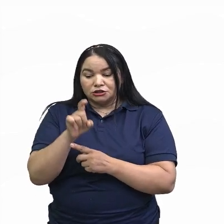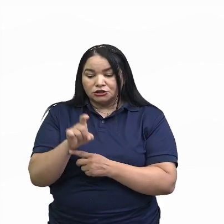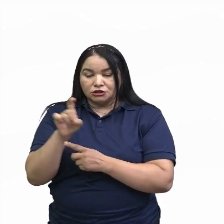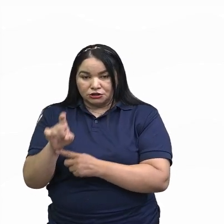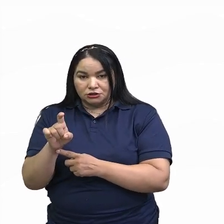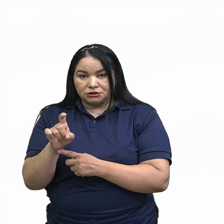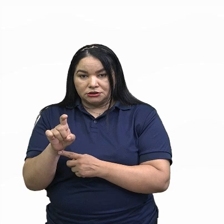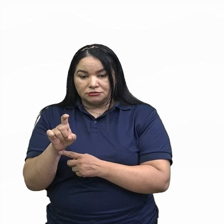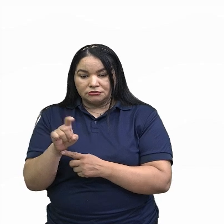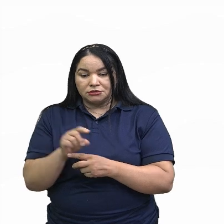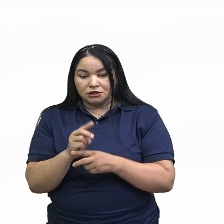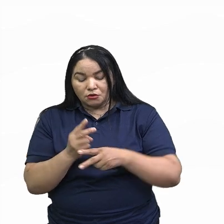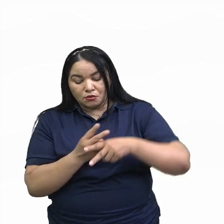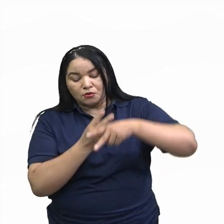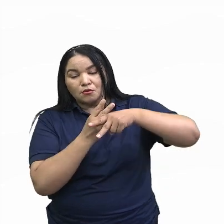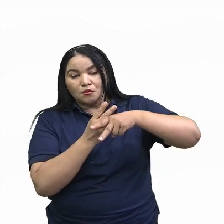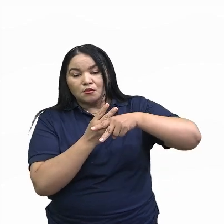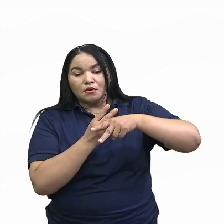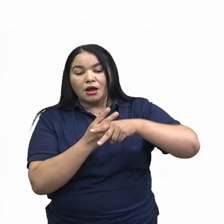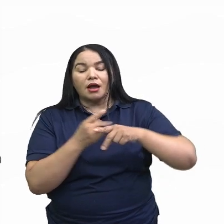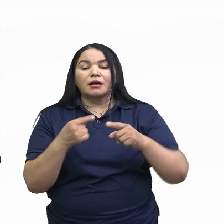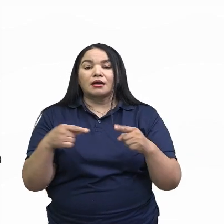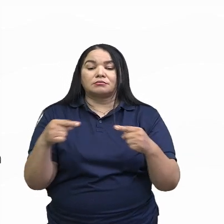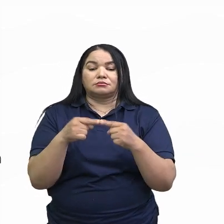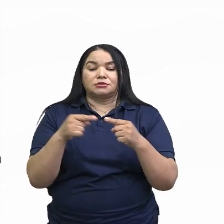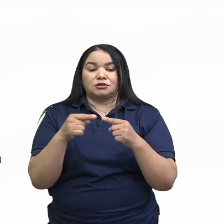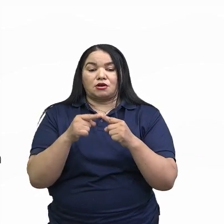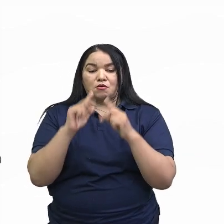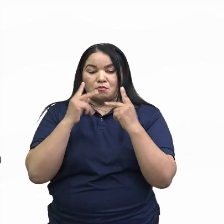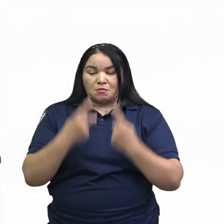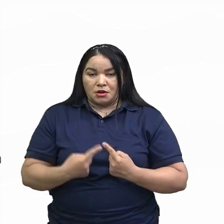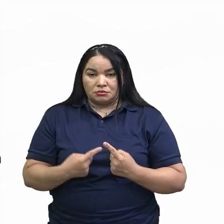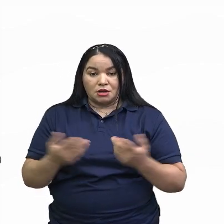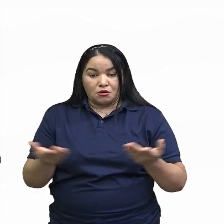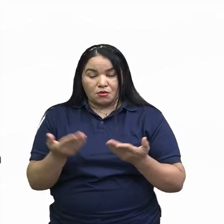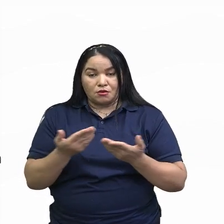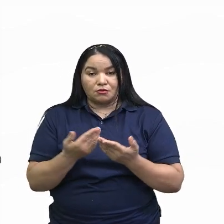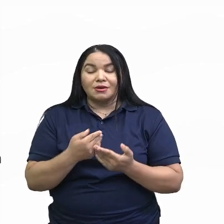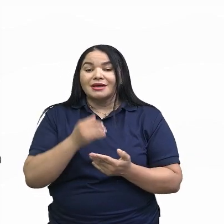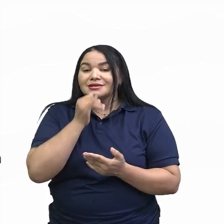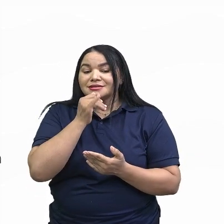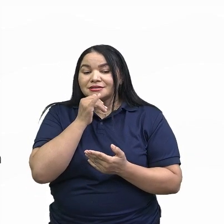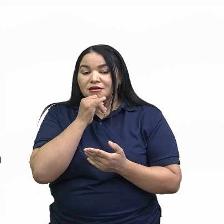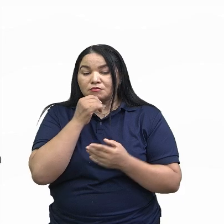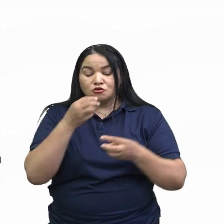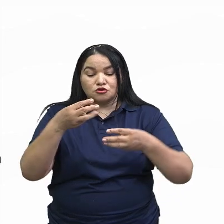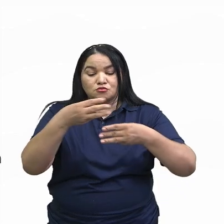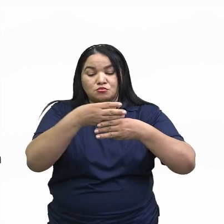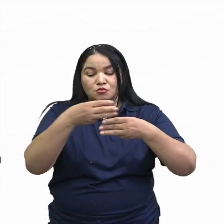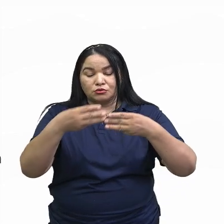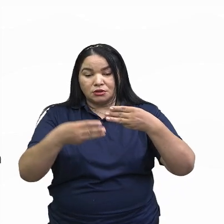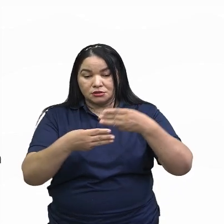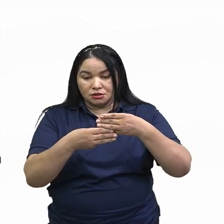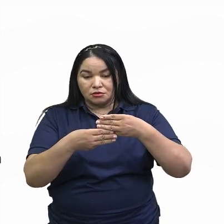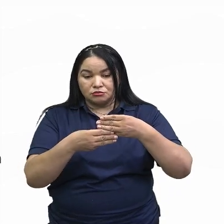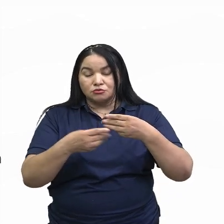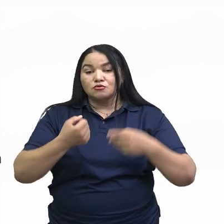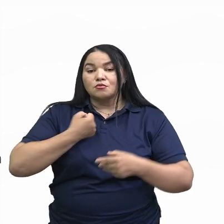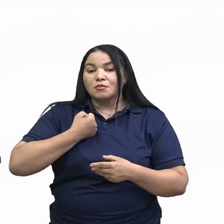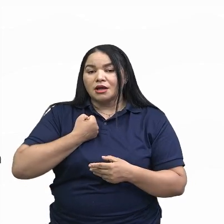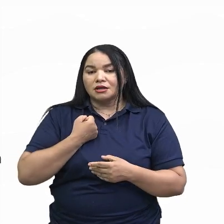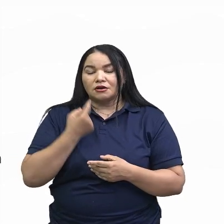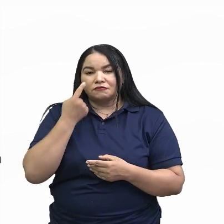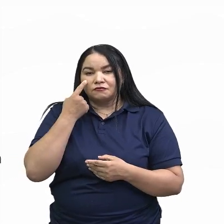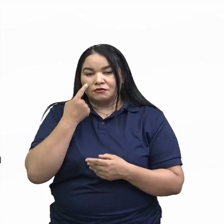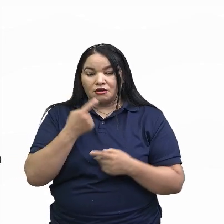observa o cariótipo humano. E aí a gente vai observar um exemplo de mutação numérica. No caso da mutação numérica,